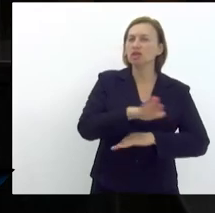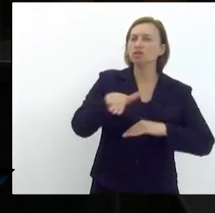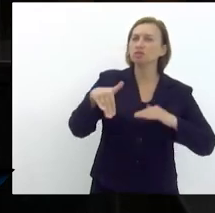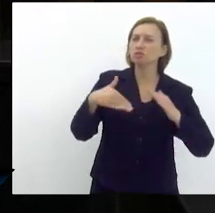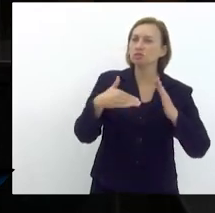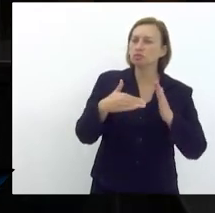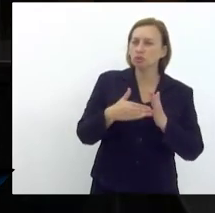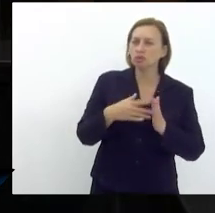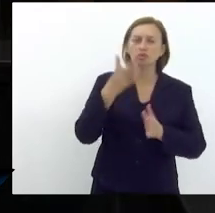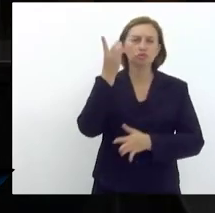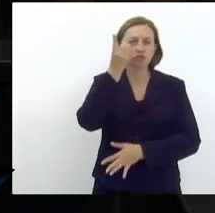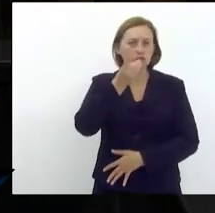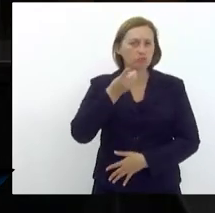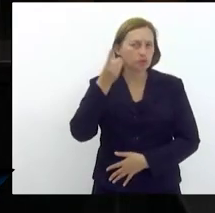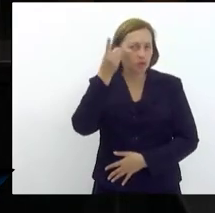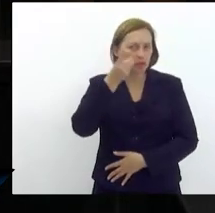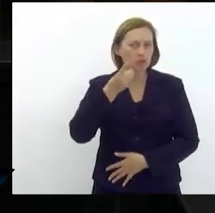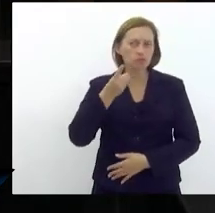Deputados